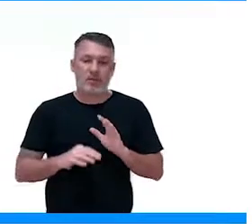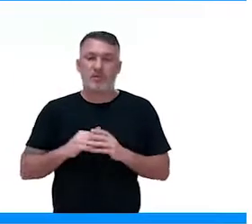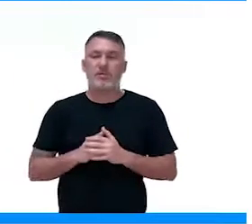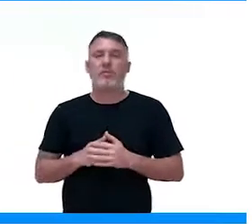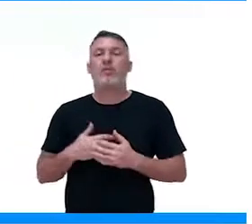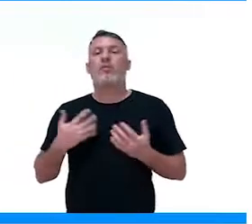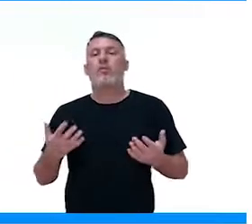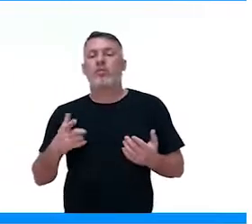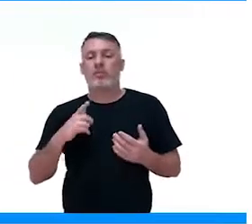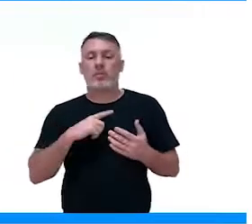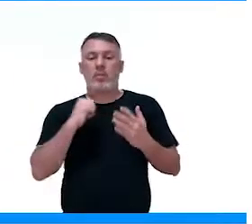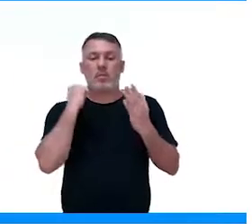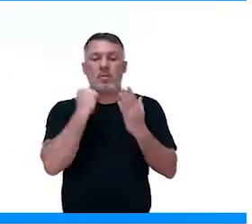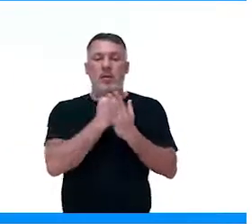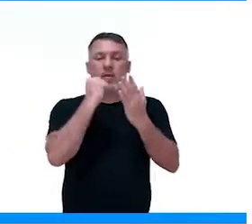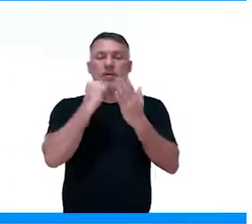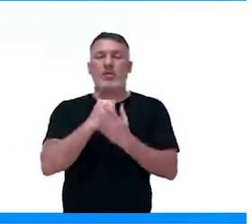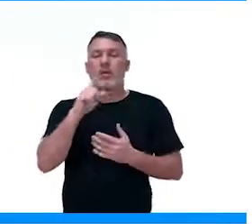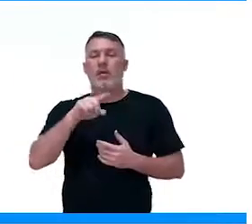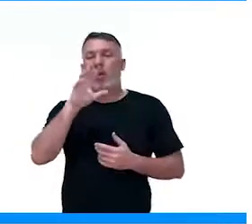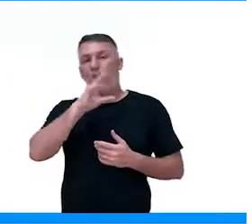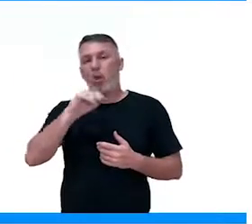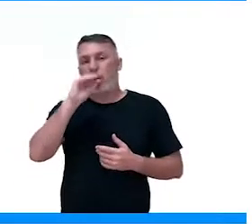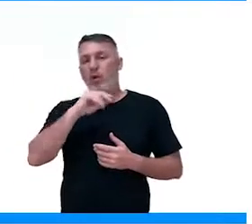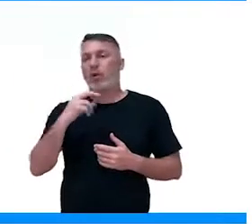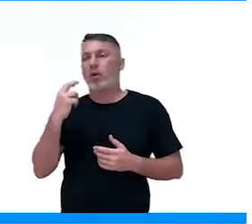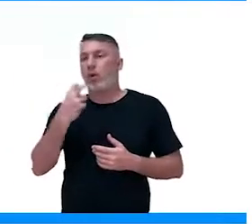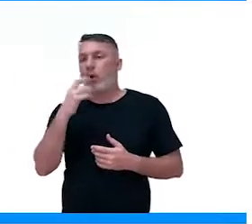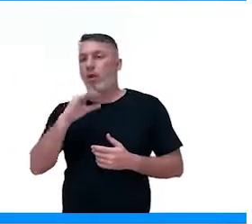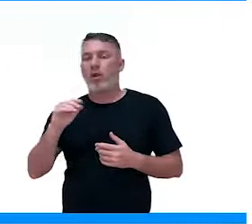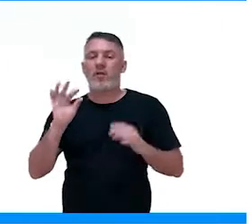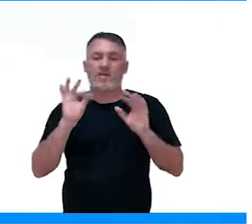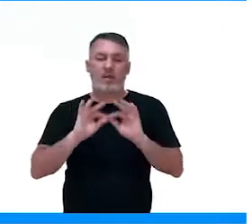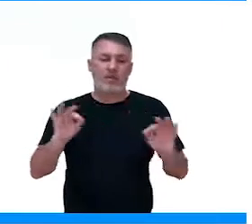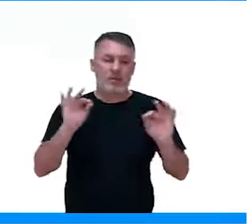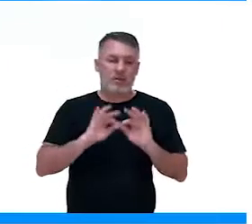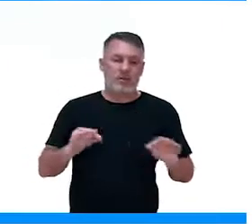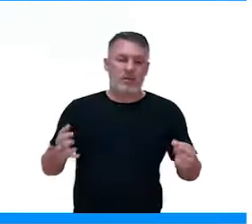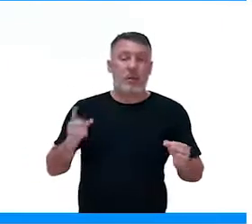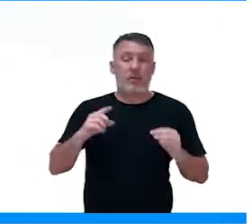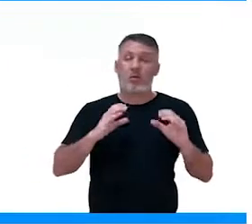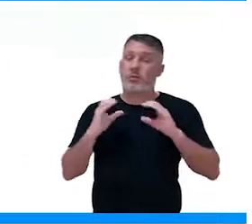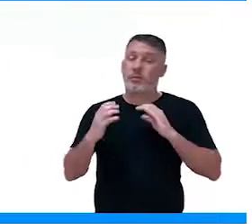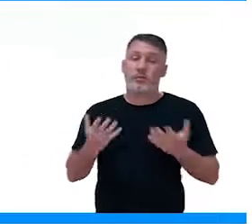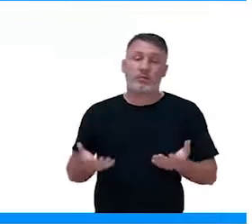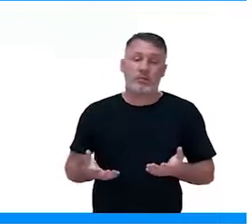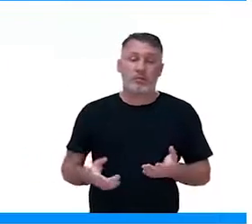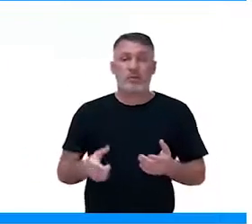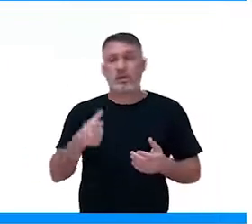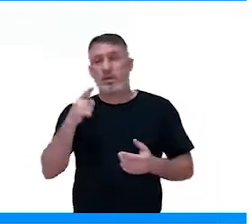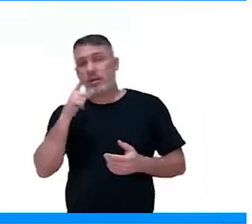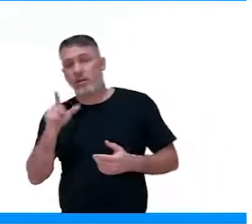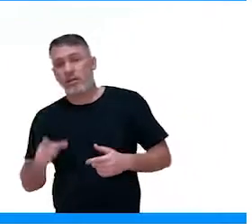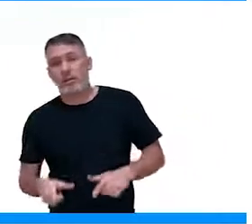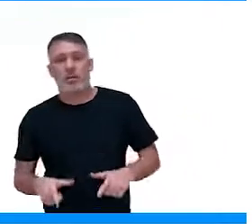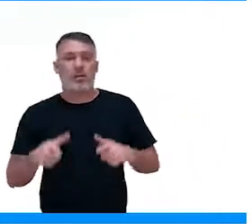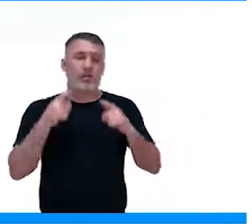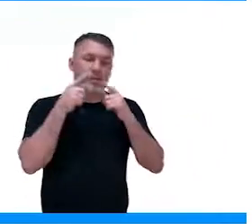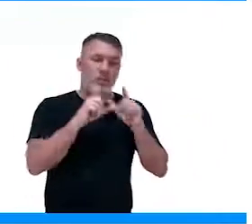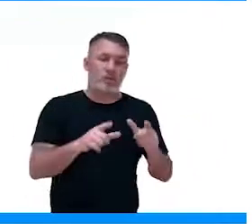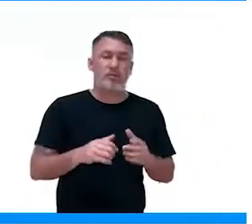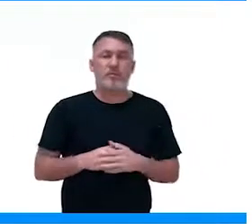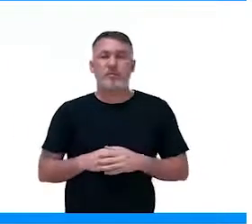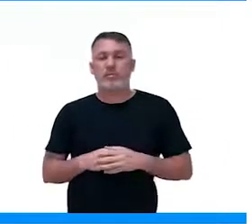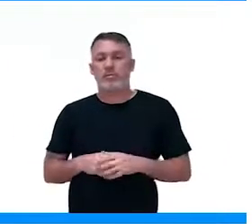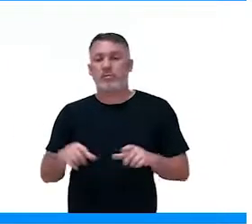O que marca aí a oralidade aí nessa frase, né? Que a gente está falando de comunicação, de língua,